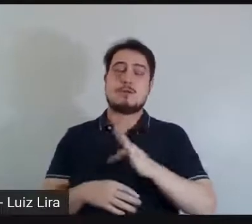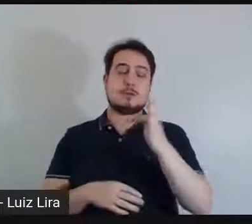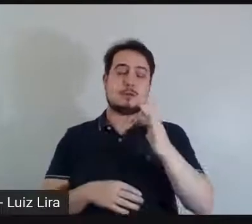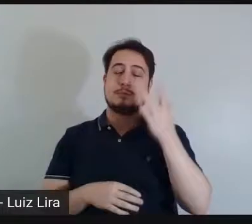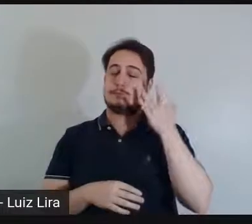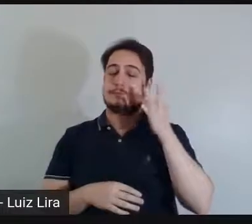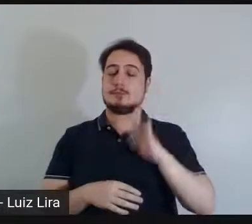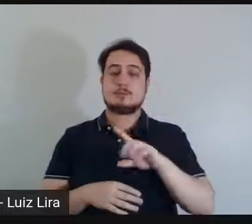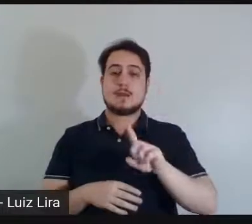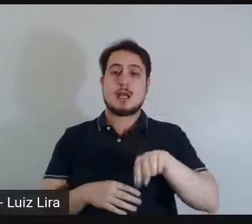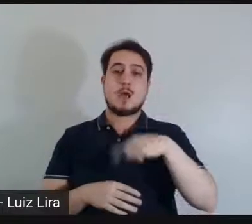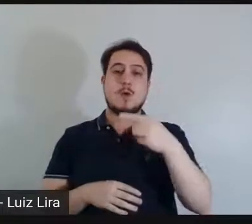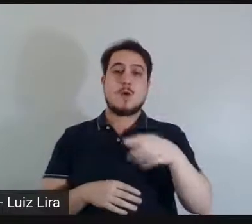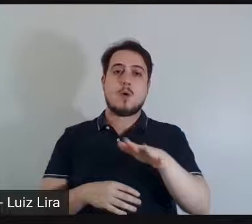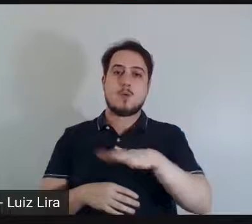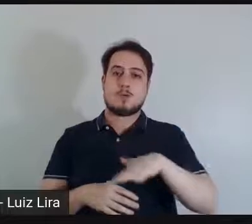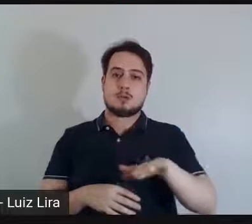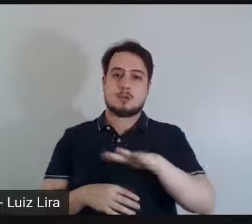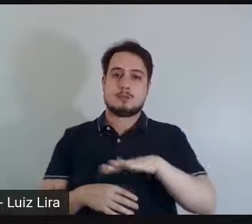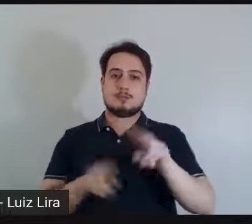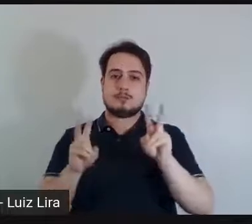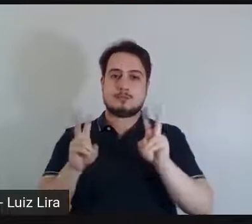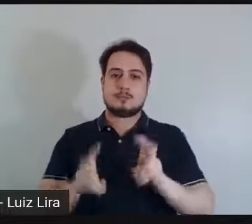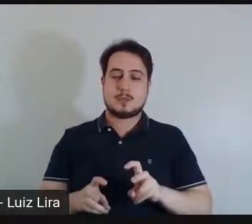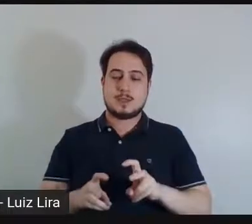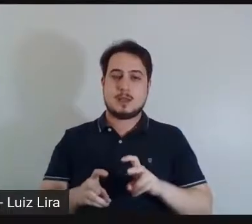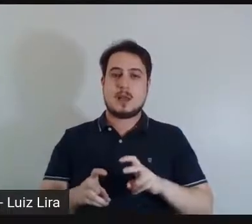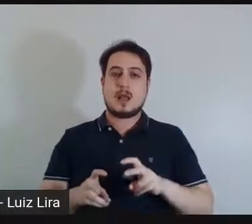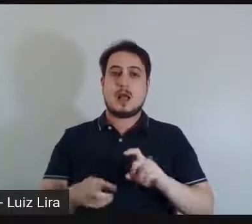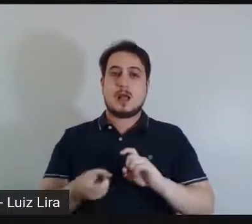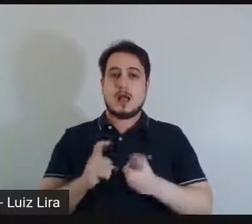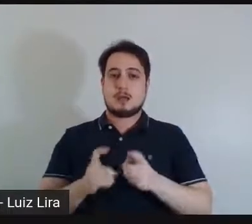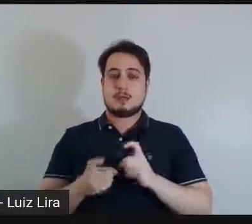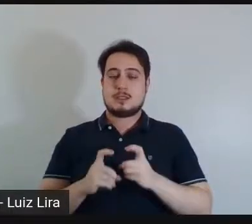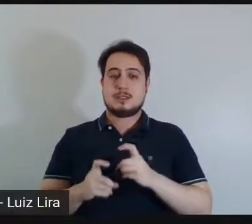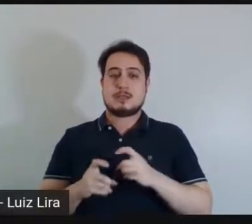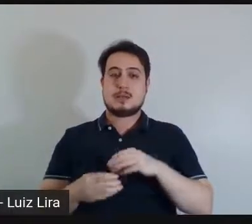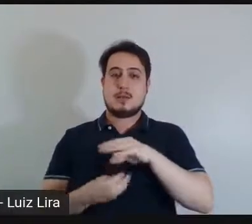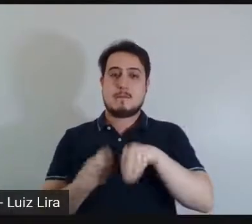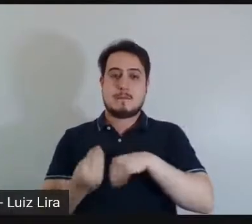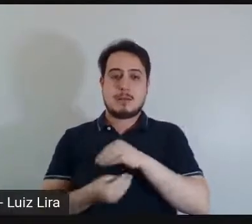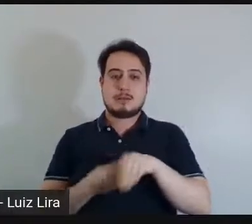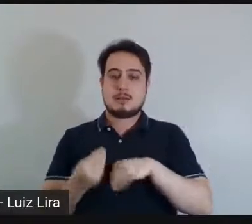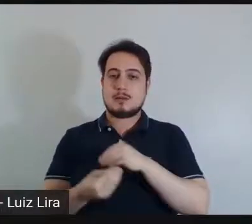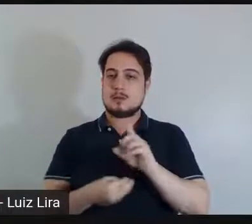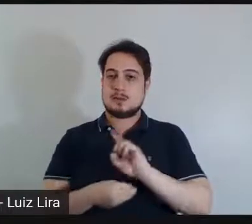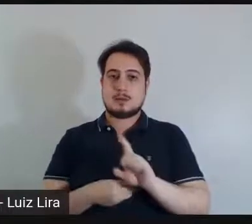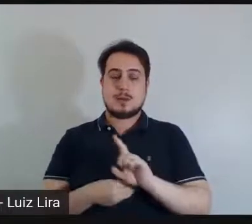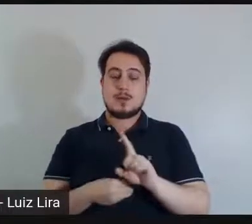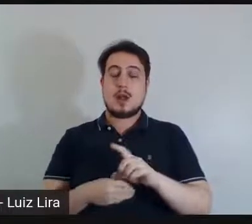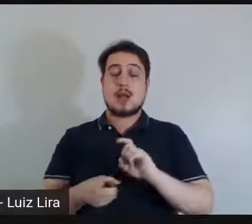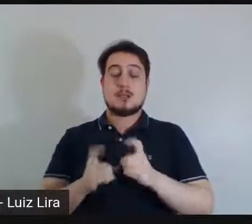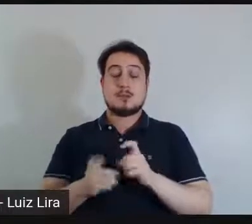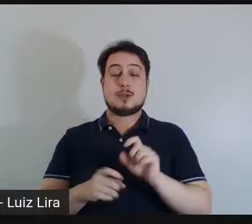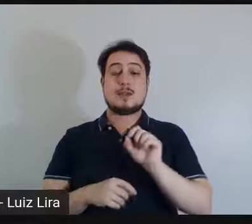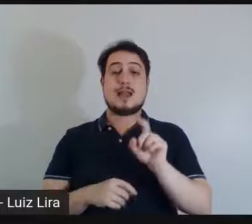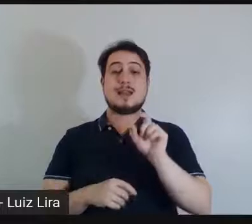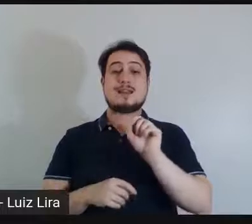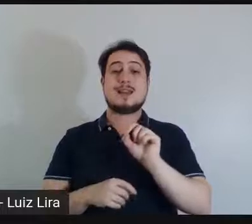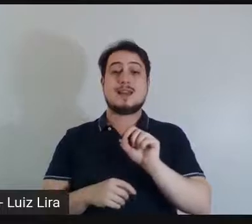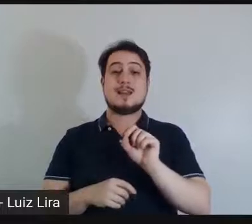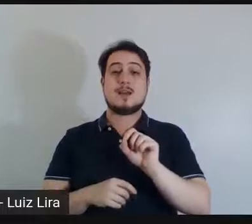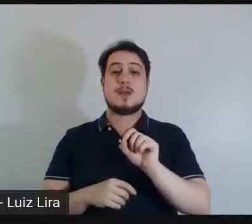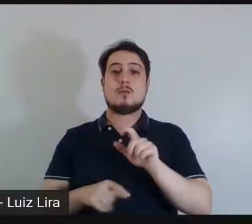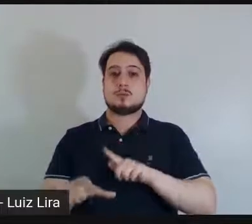um outro cenário. A administração nem se envolve nisso, a administração quer o outro trabalhador. Agora, do momento que a